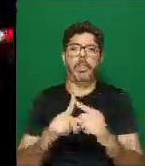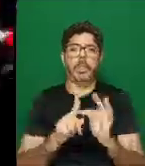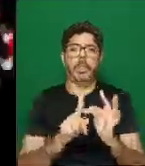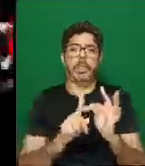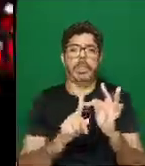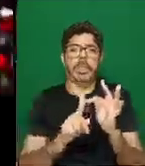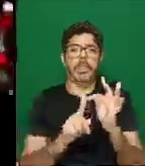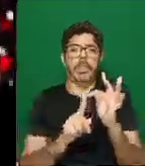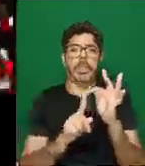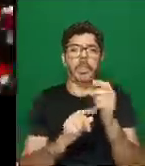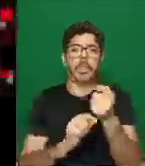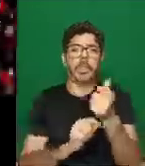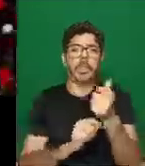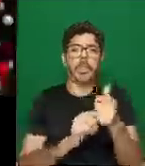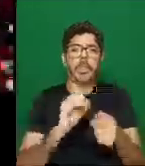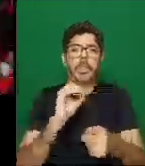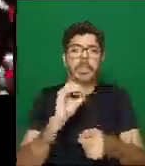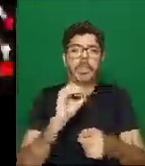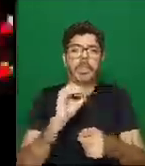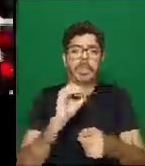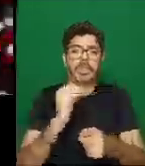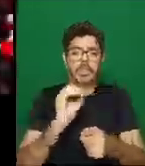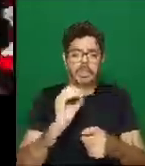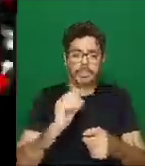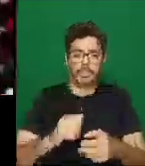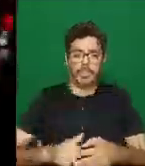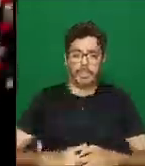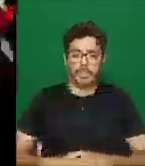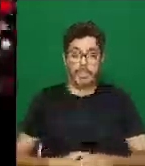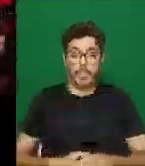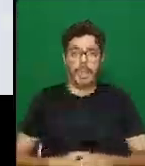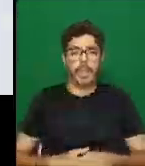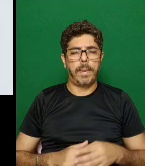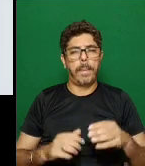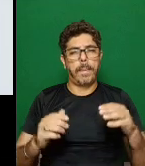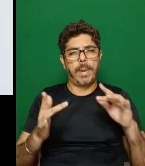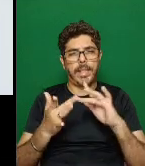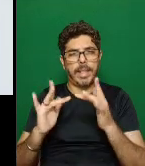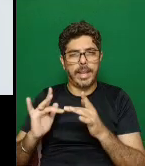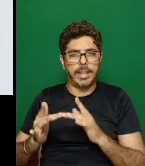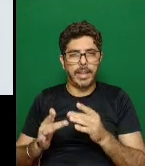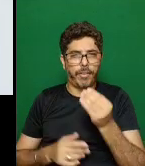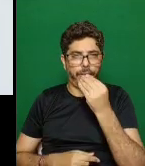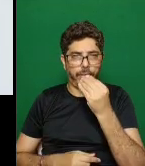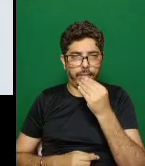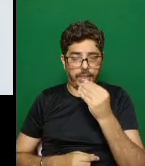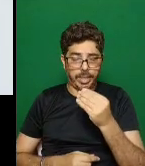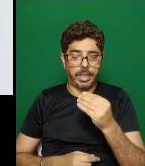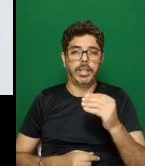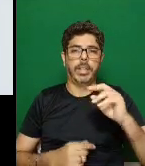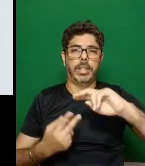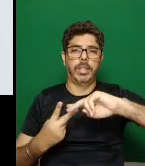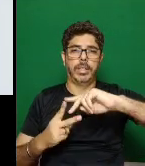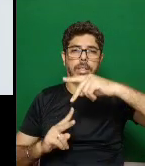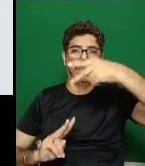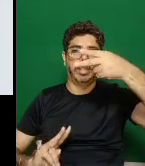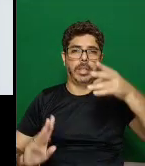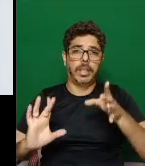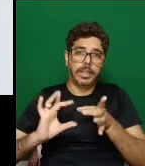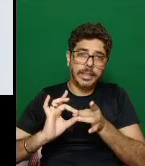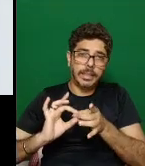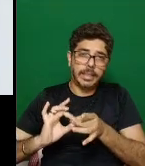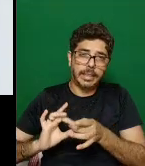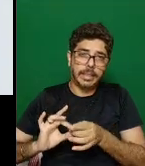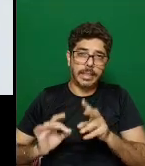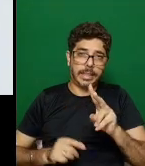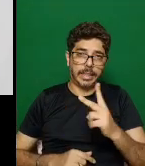temperatura pouco acima de 0 graus Celsius. Mas mesmo sendo uma interação de intensidade fraca, a ligação de hidrogênio é o mecanismo